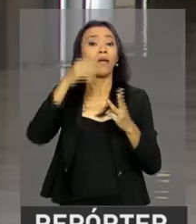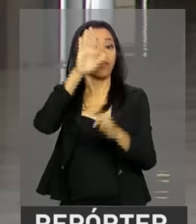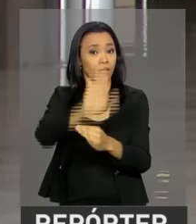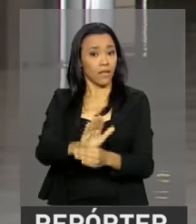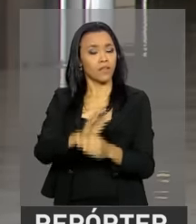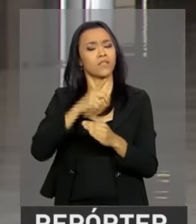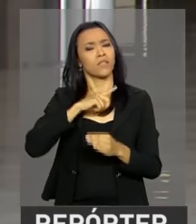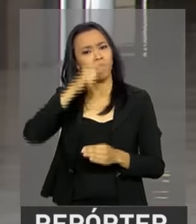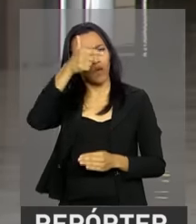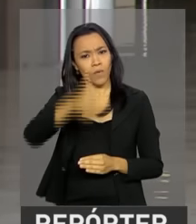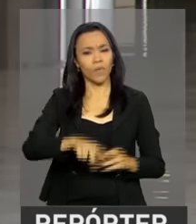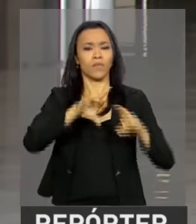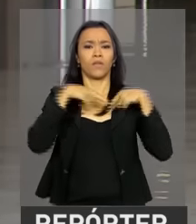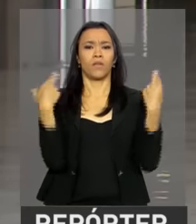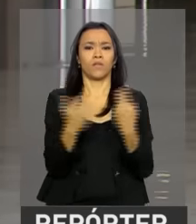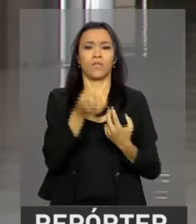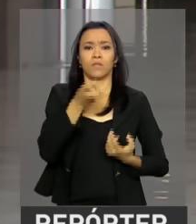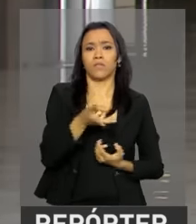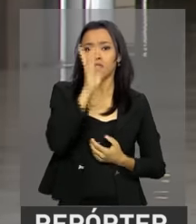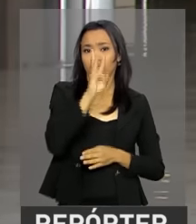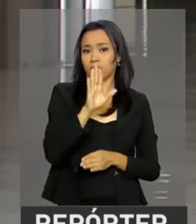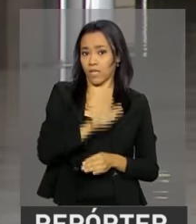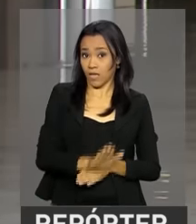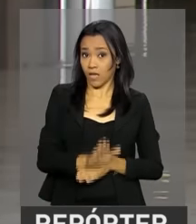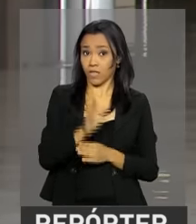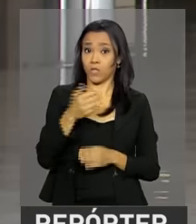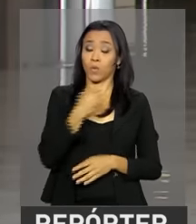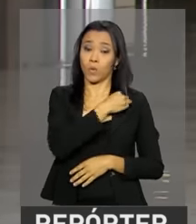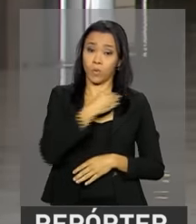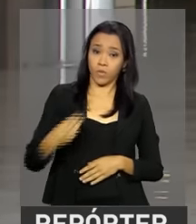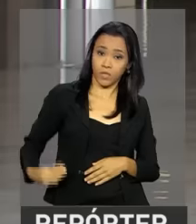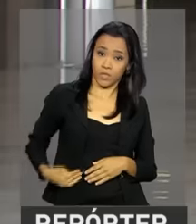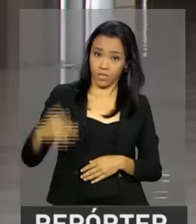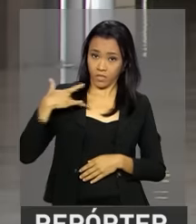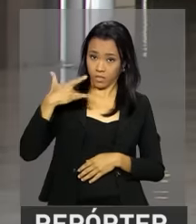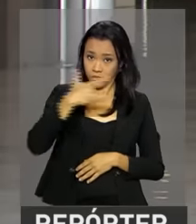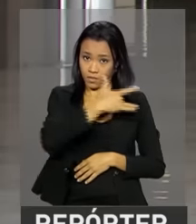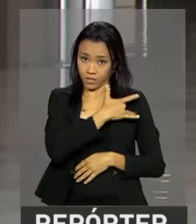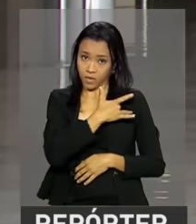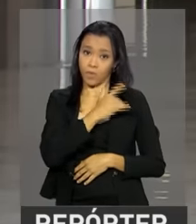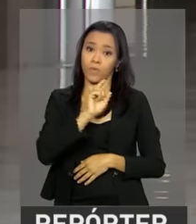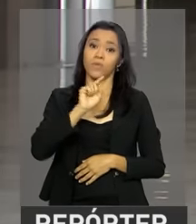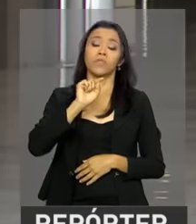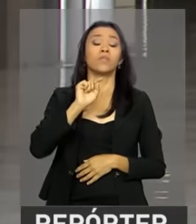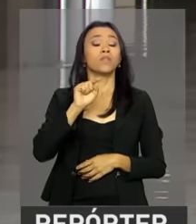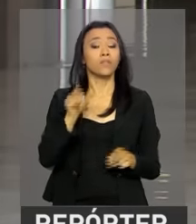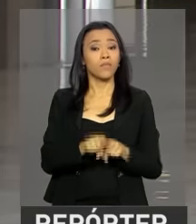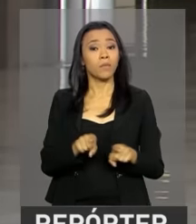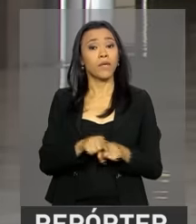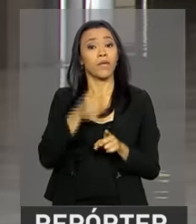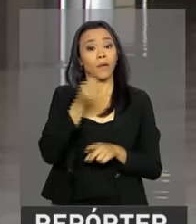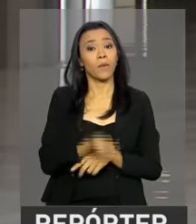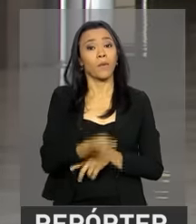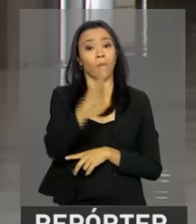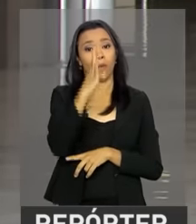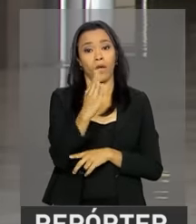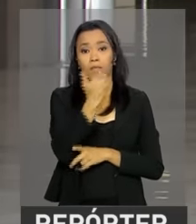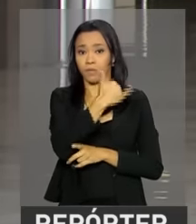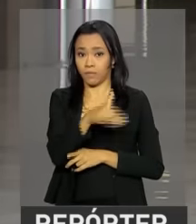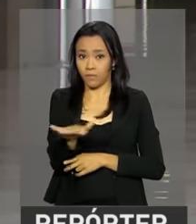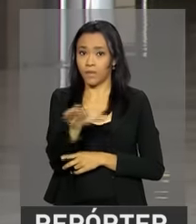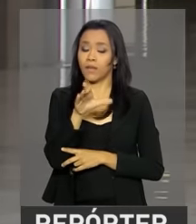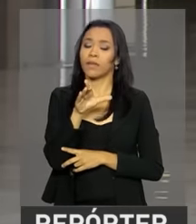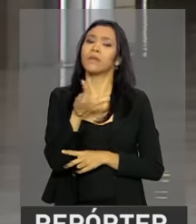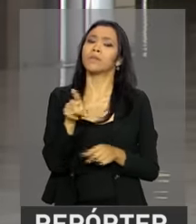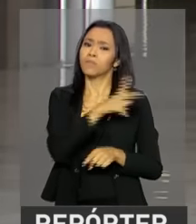Temer se reúne a partir das 3 horas da tarde com o ministro da saúde Ricardo Barros E aí viu Leandro às 4:30 da tarde o presidente